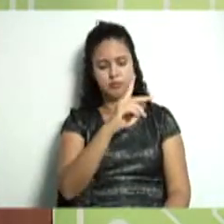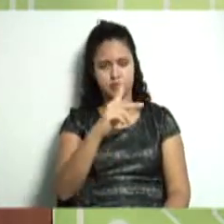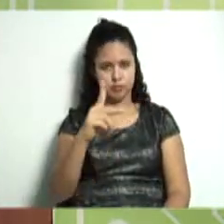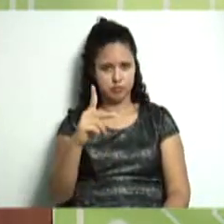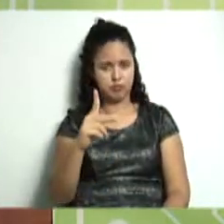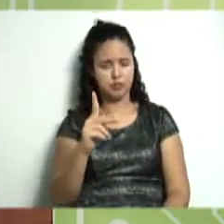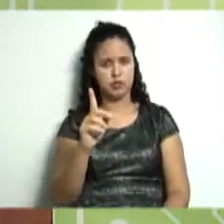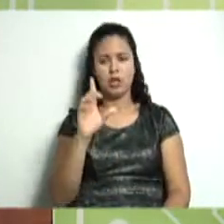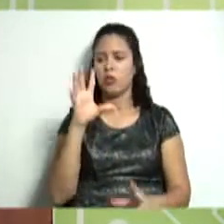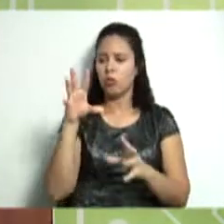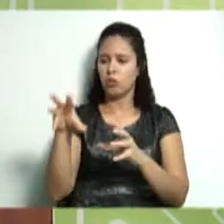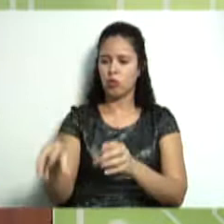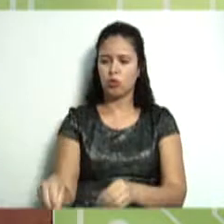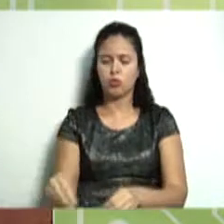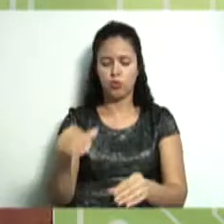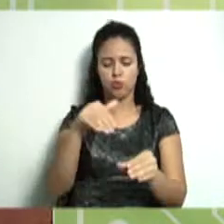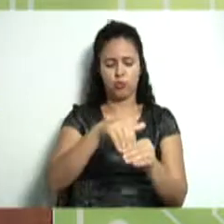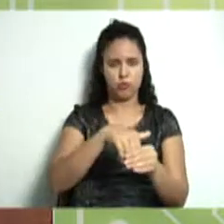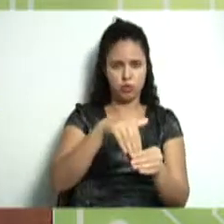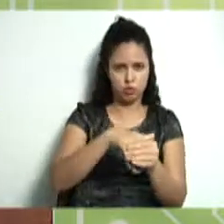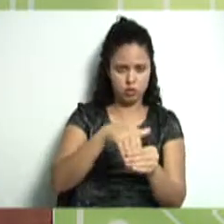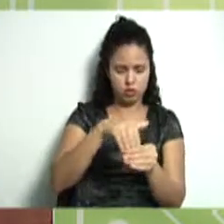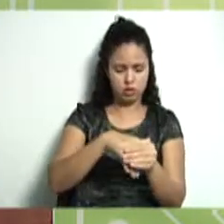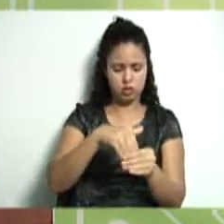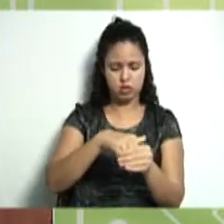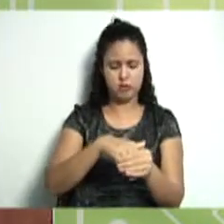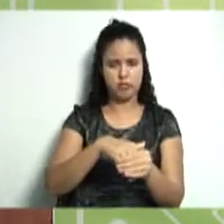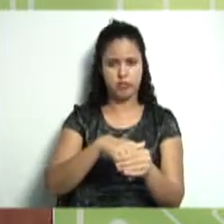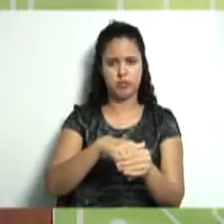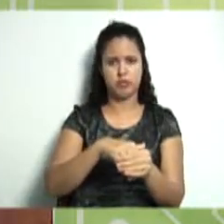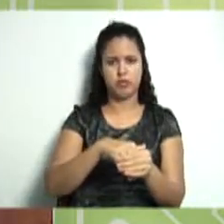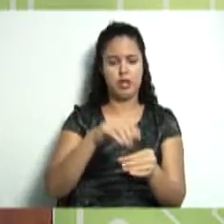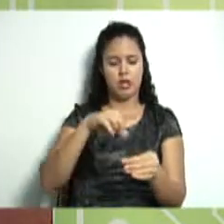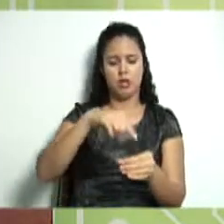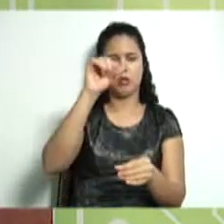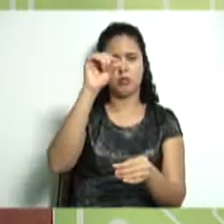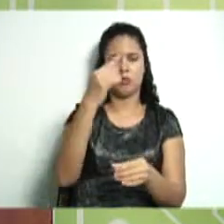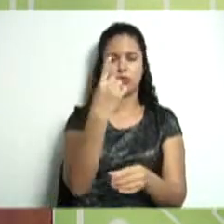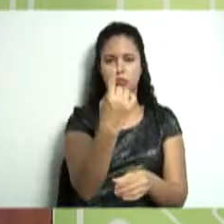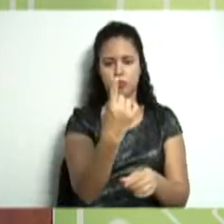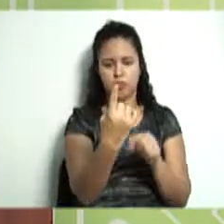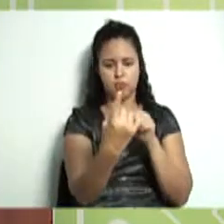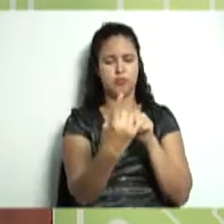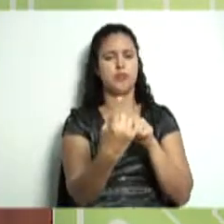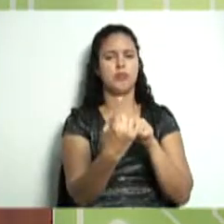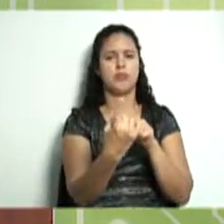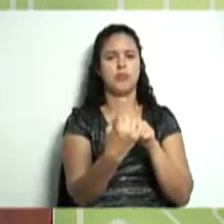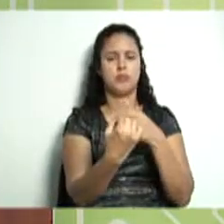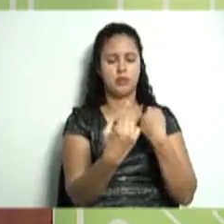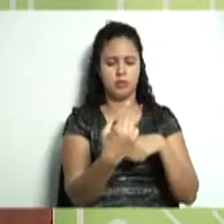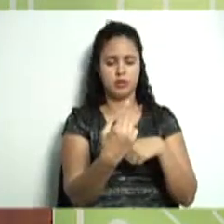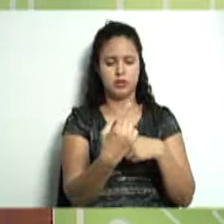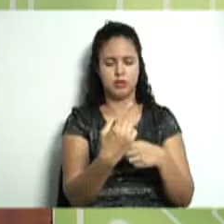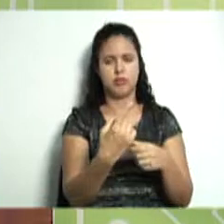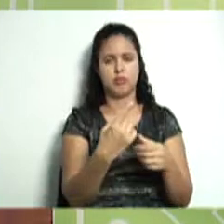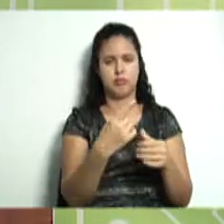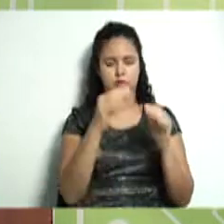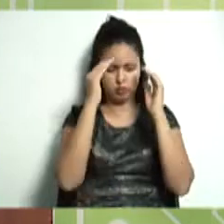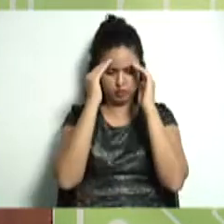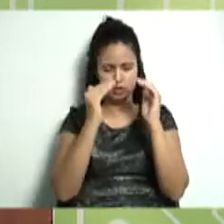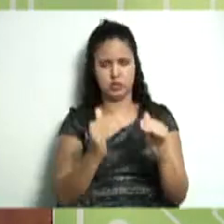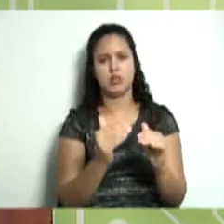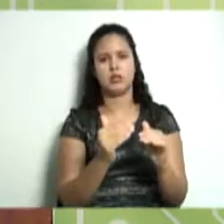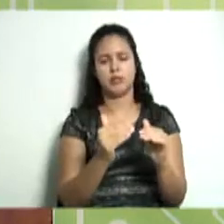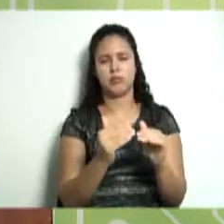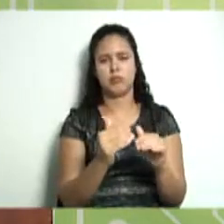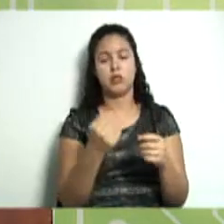da maioria é o que deve ser firmado. Então, pessoal, às vezes a pessoa tem que refletir sobre algumas